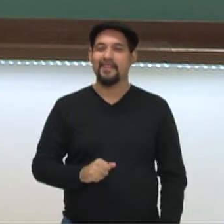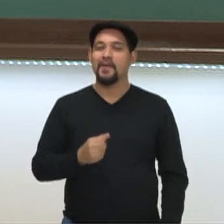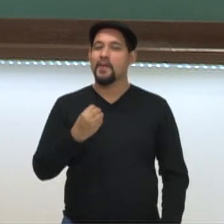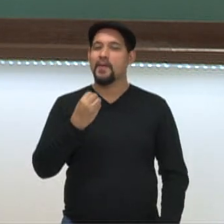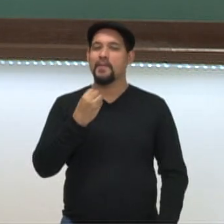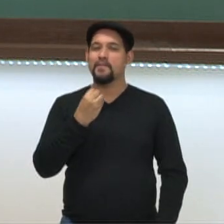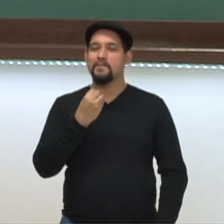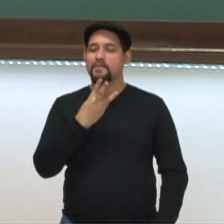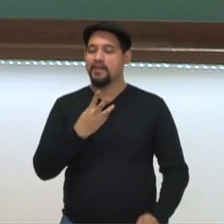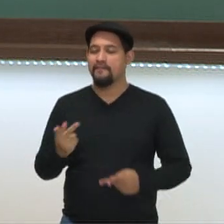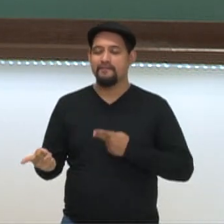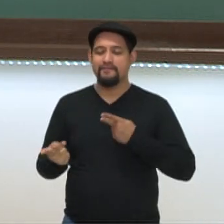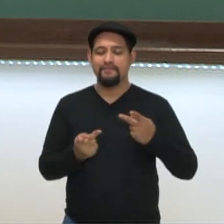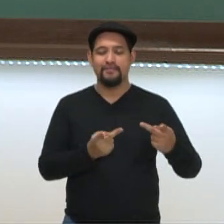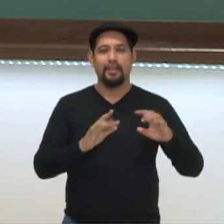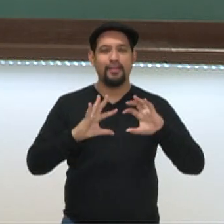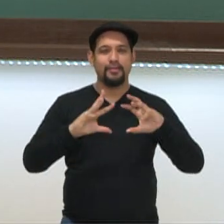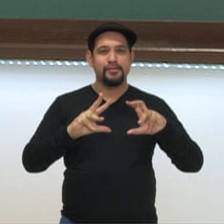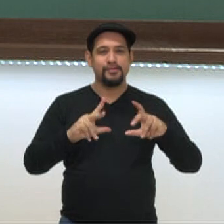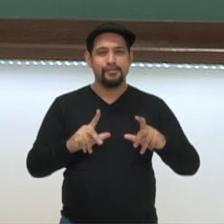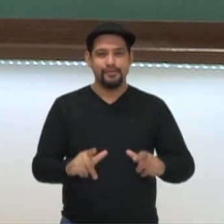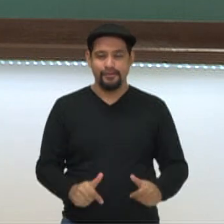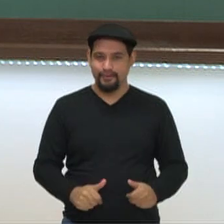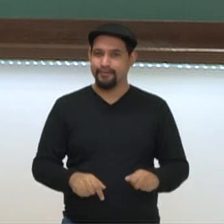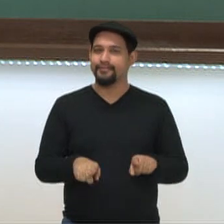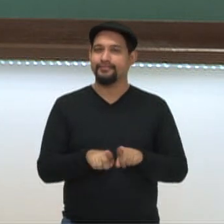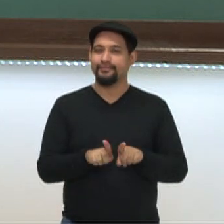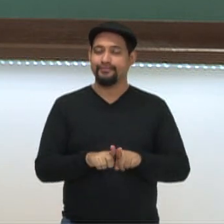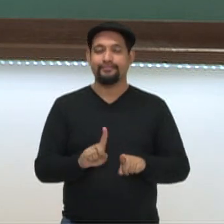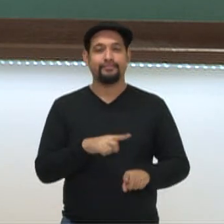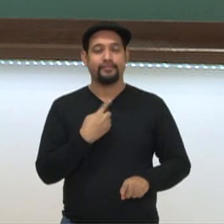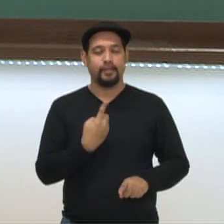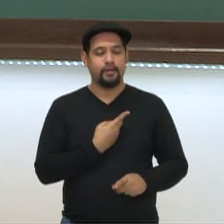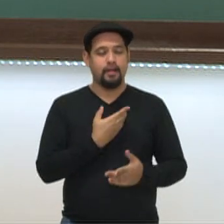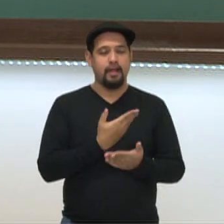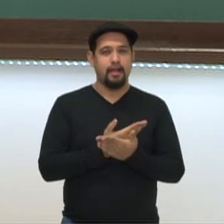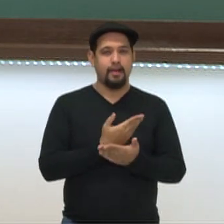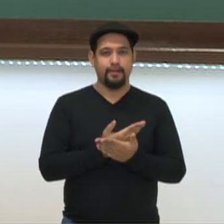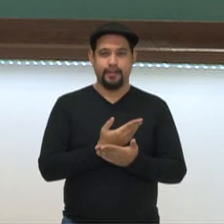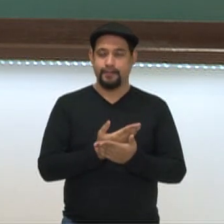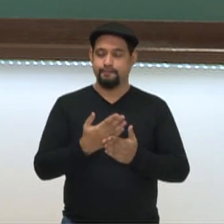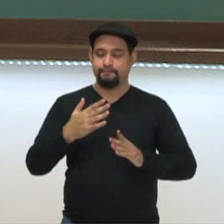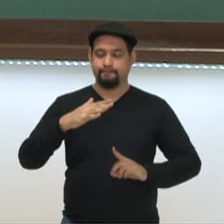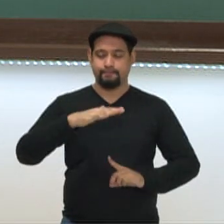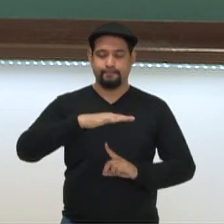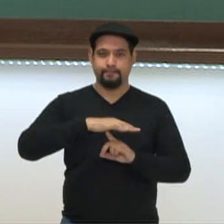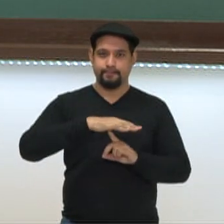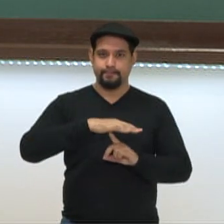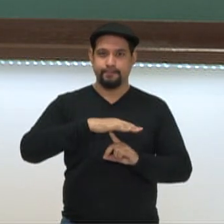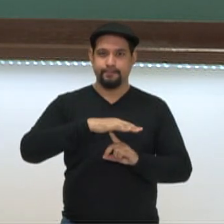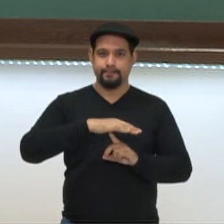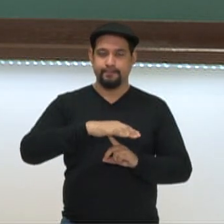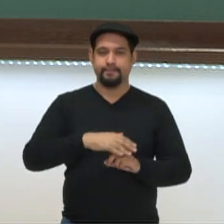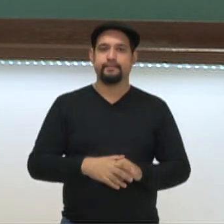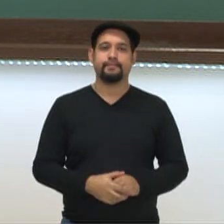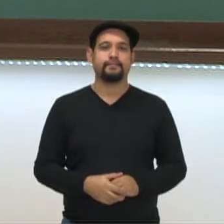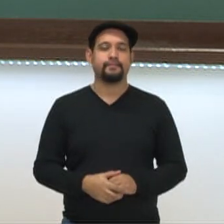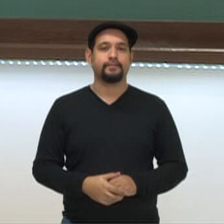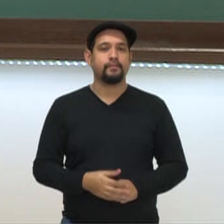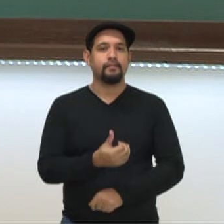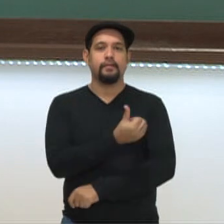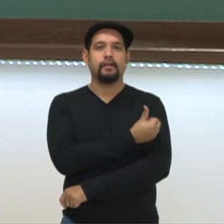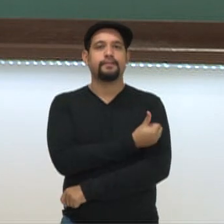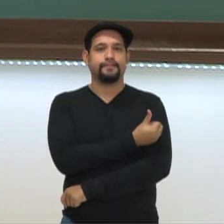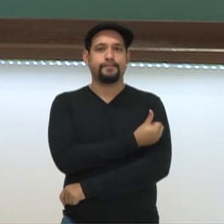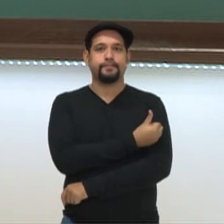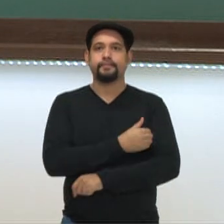Sejam todos e todas muito bem-vindos, bem-vindas a mais uma Aula Paraná, sexto